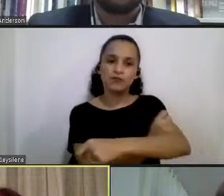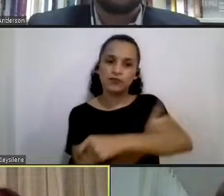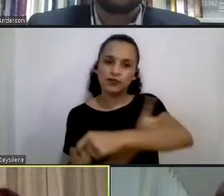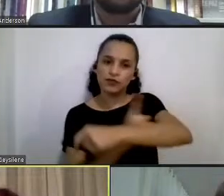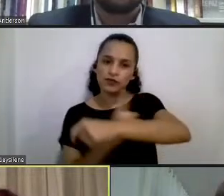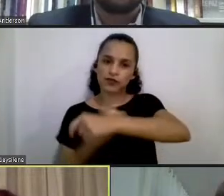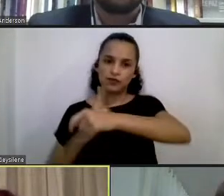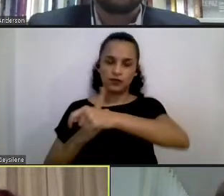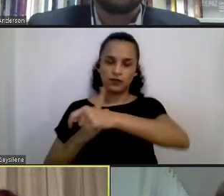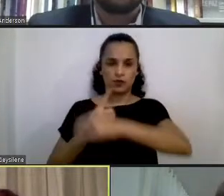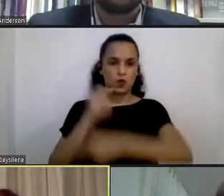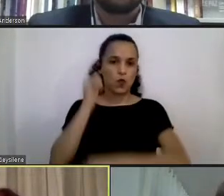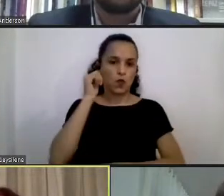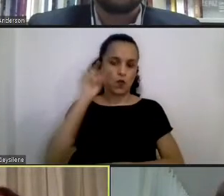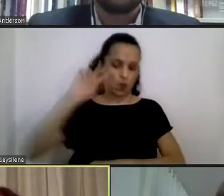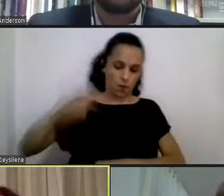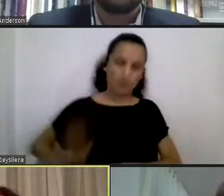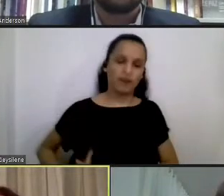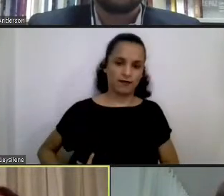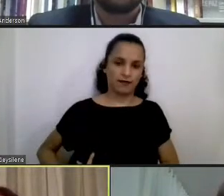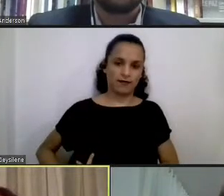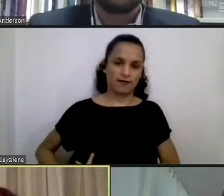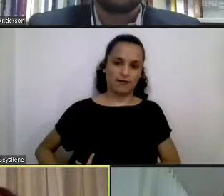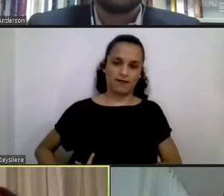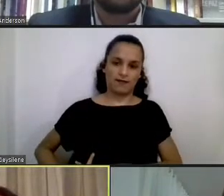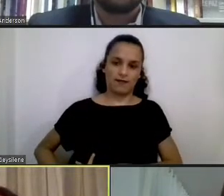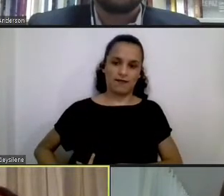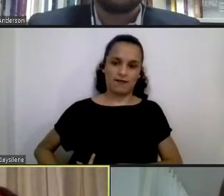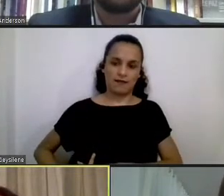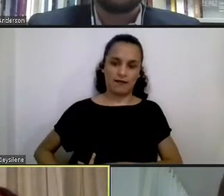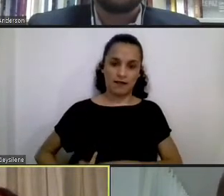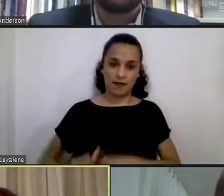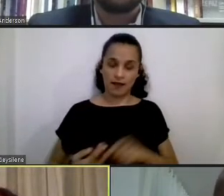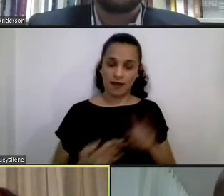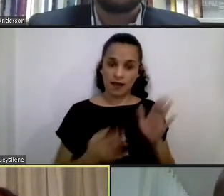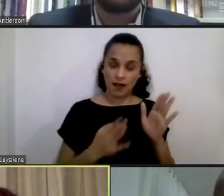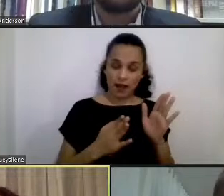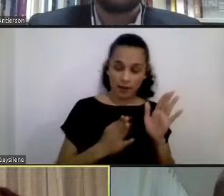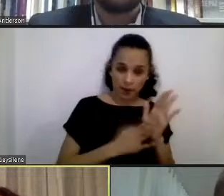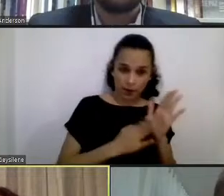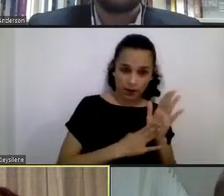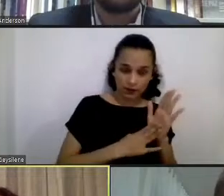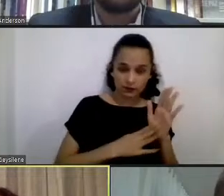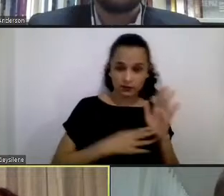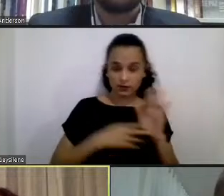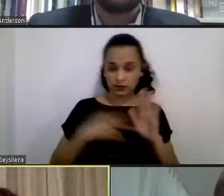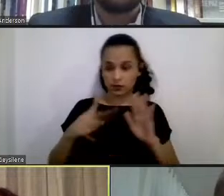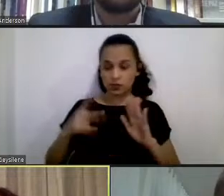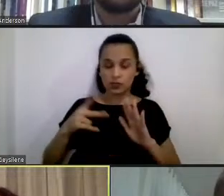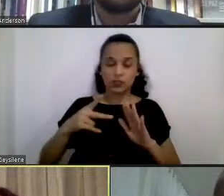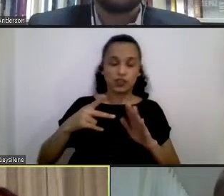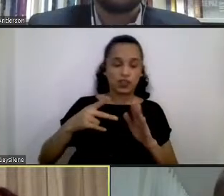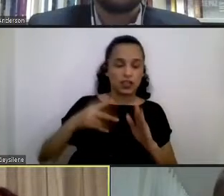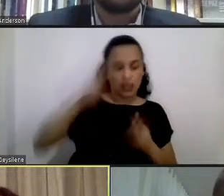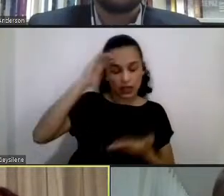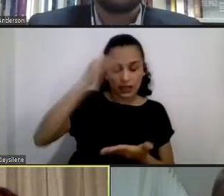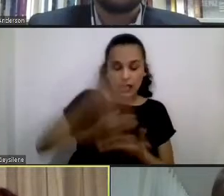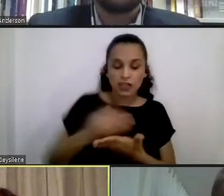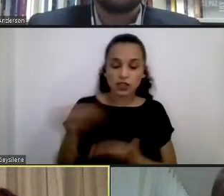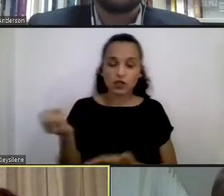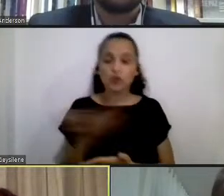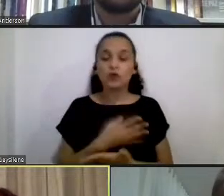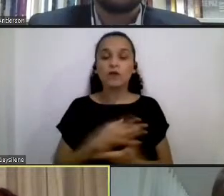humanos. A proposição de ideias inovadoras, olhares diferentes para problemas